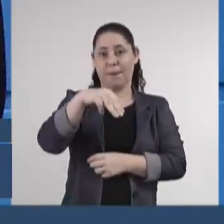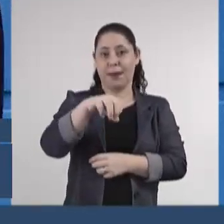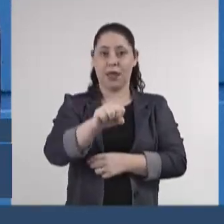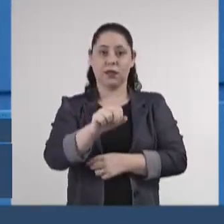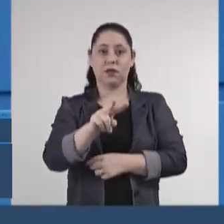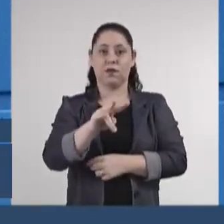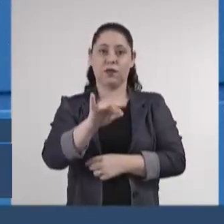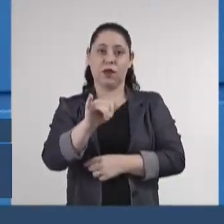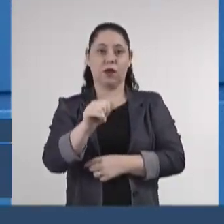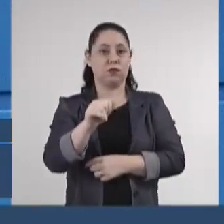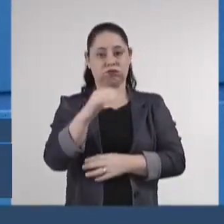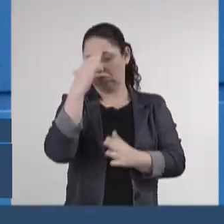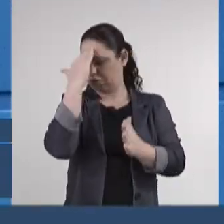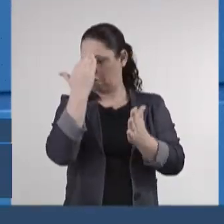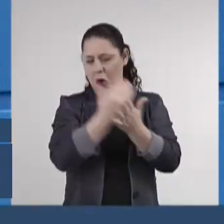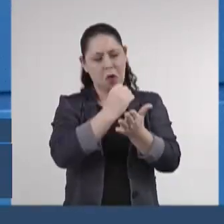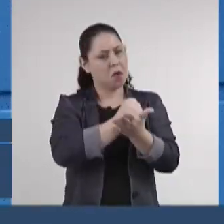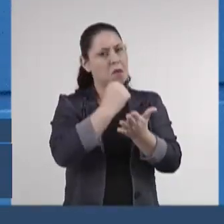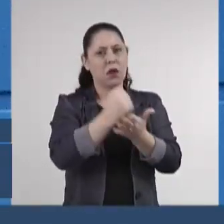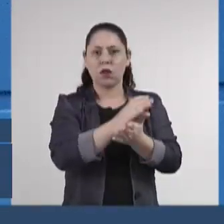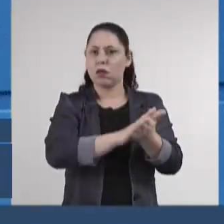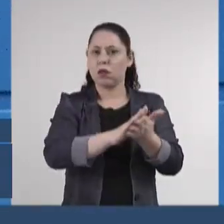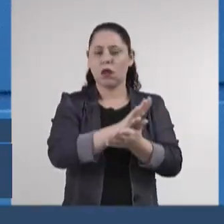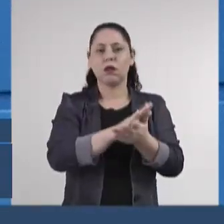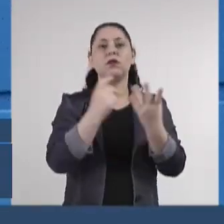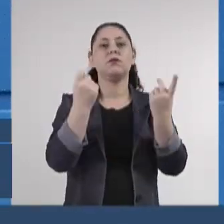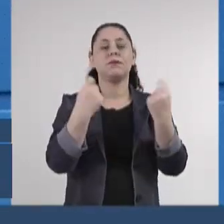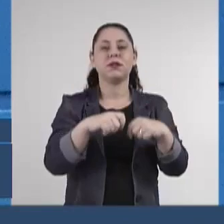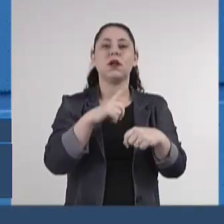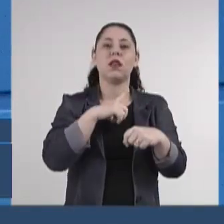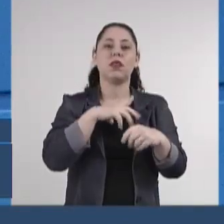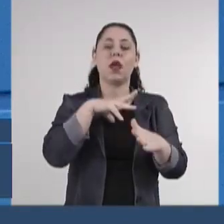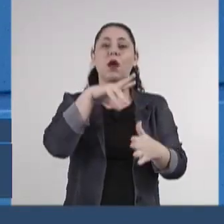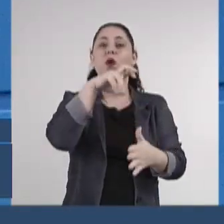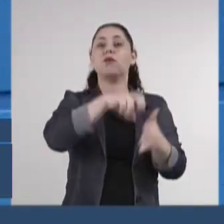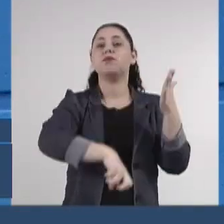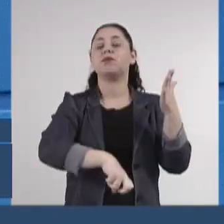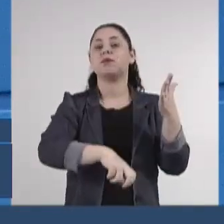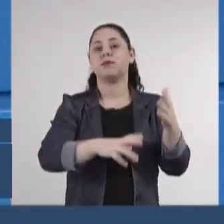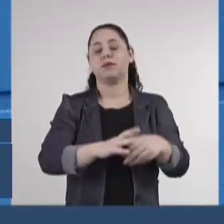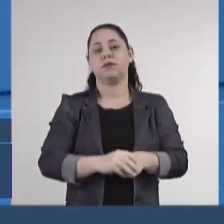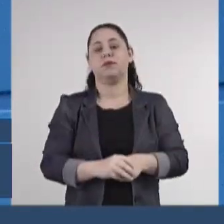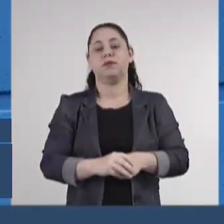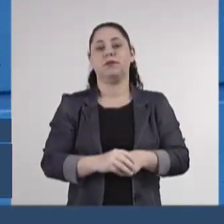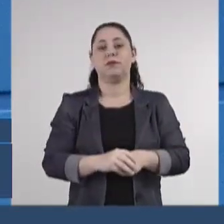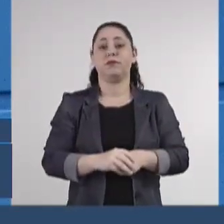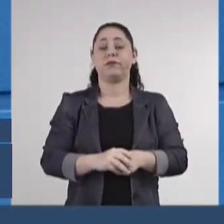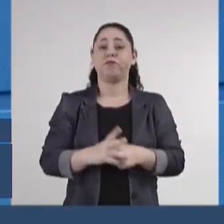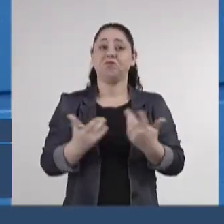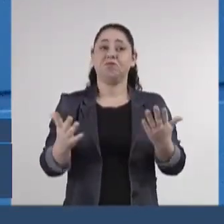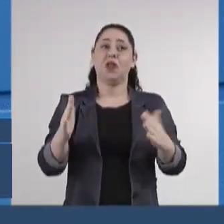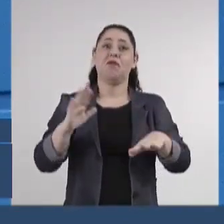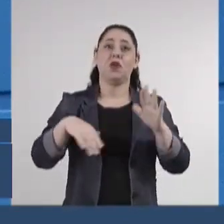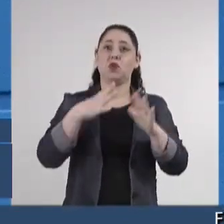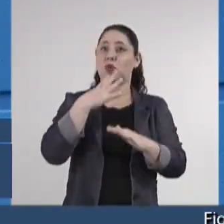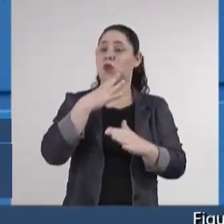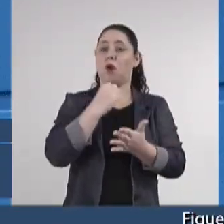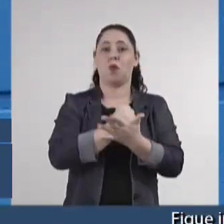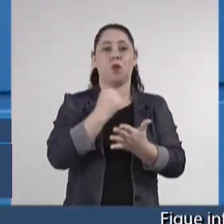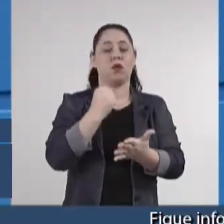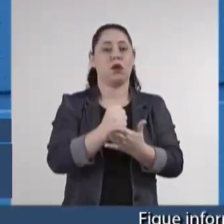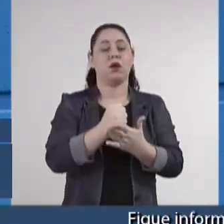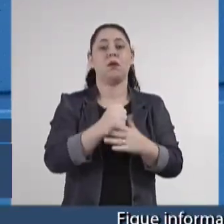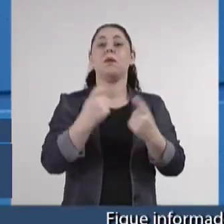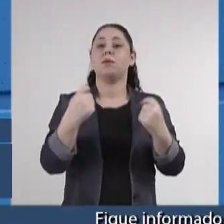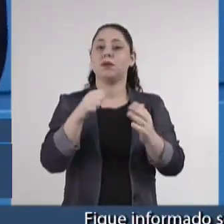Vias não cumpriu o que estava previsto, logicamente que teria que ter eventuais sanções, Tá? Eu não sei, não conheço o contrato da concessão,